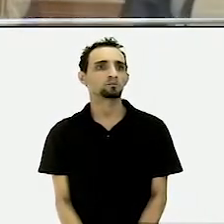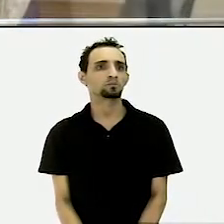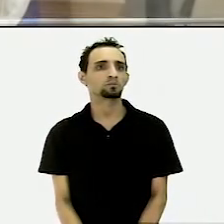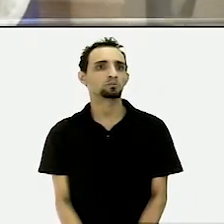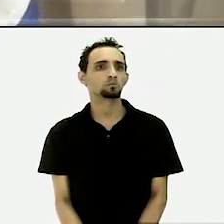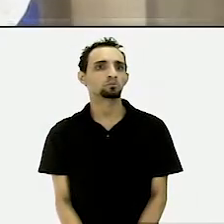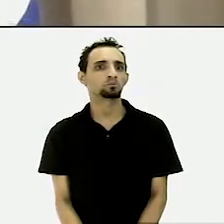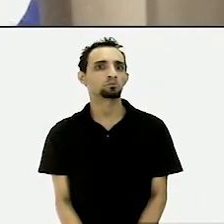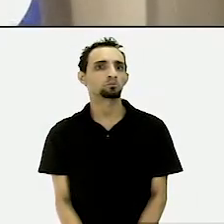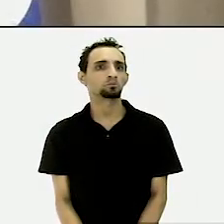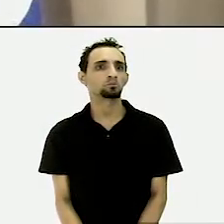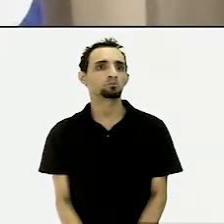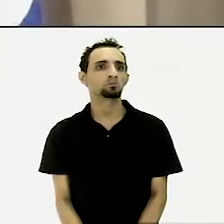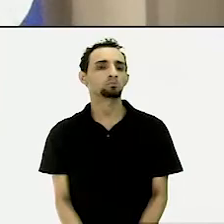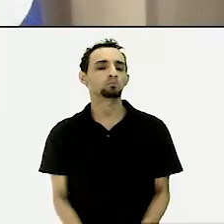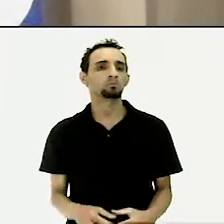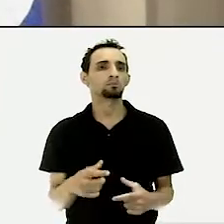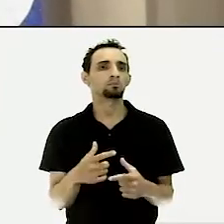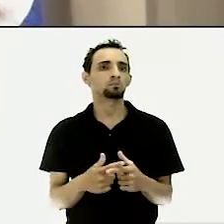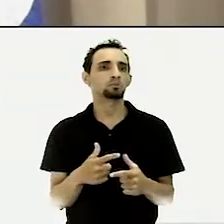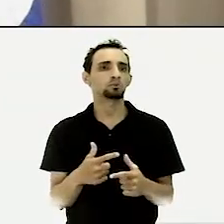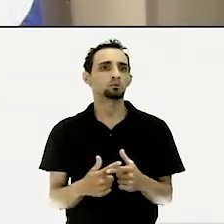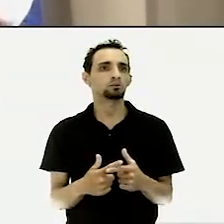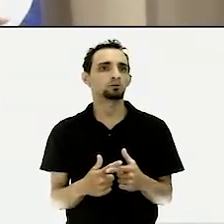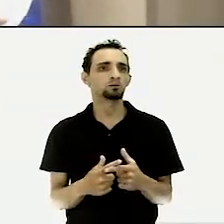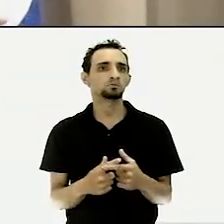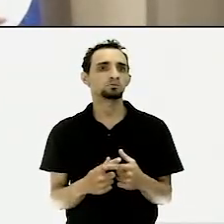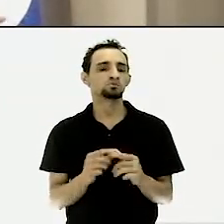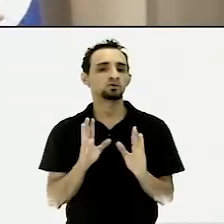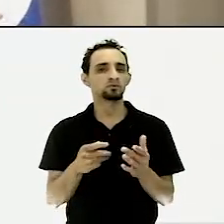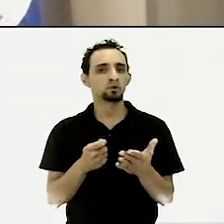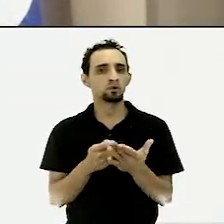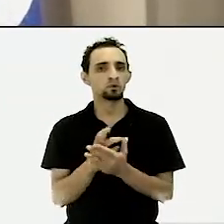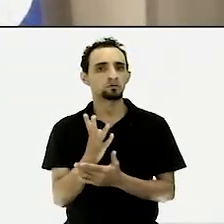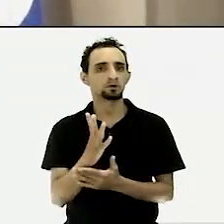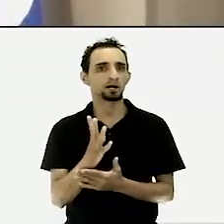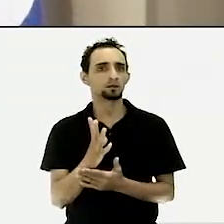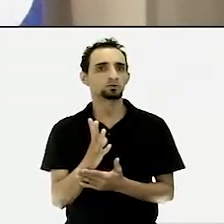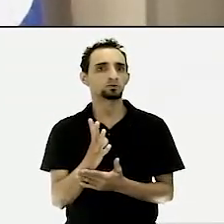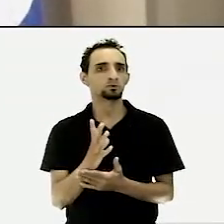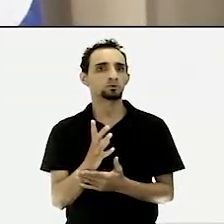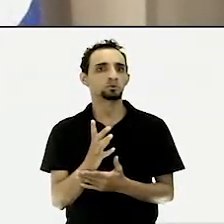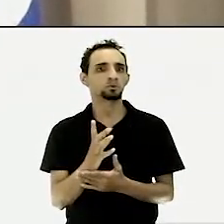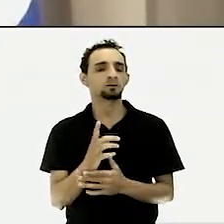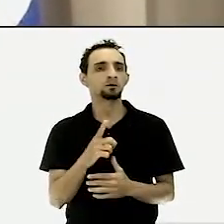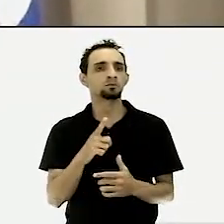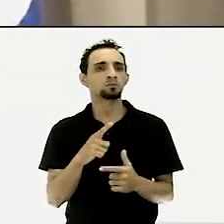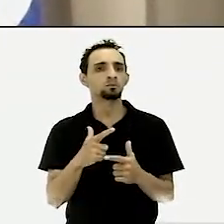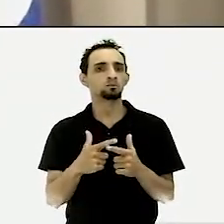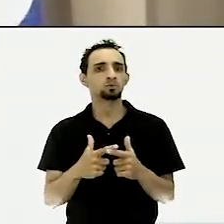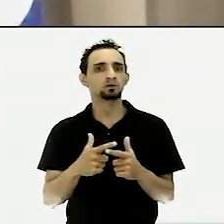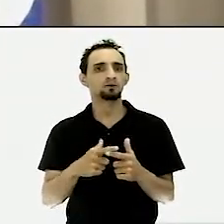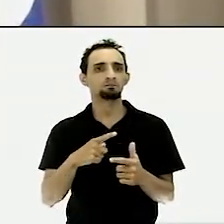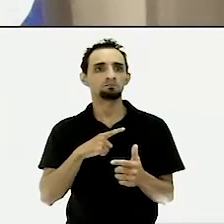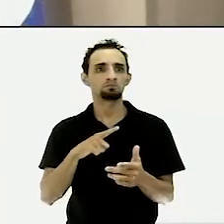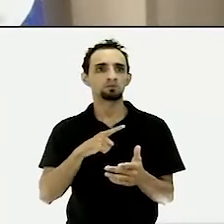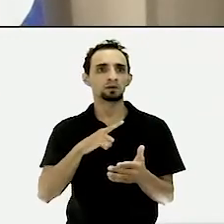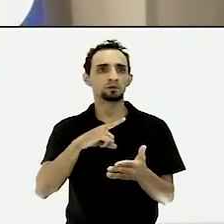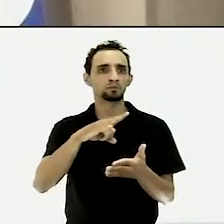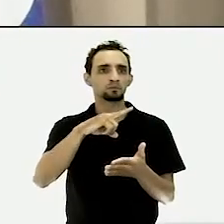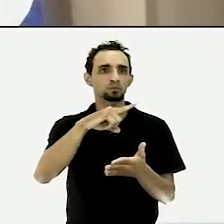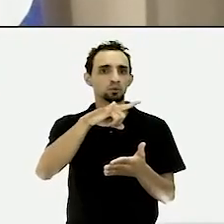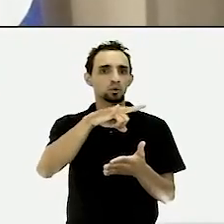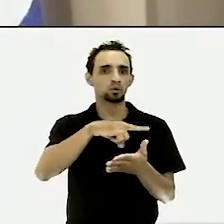inteligente, um contrato pontual e inteligente. Um contrato que atinge aquelas pessoas que